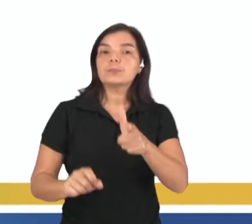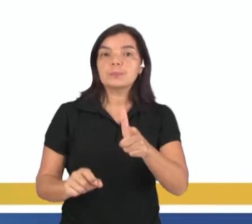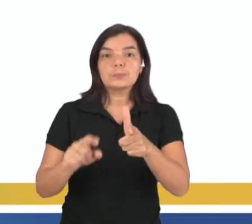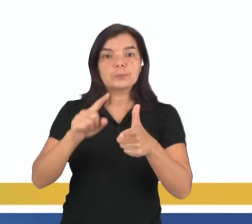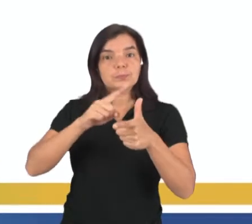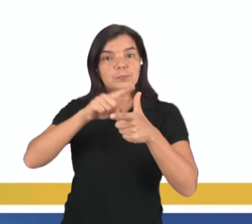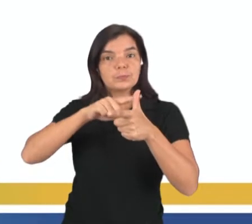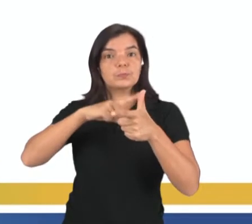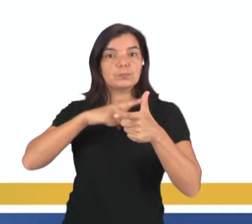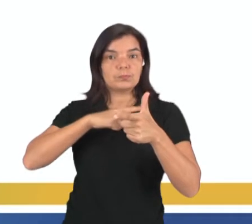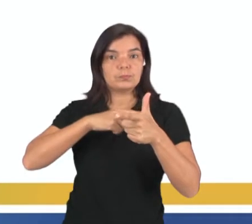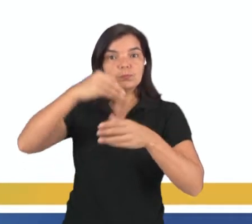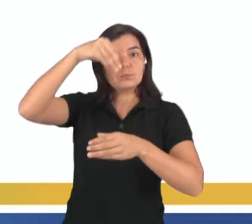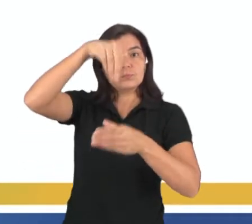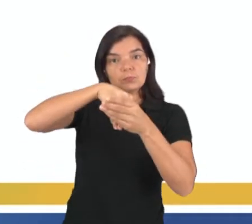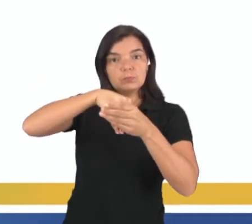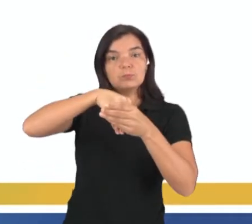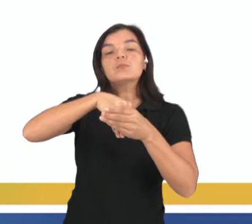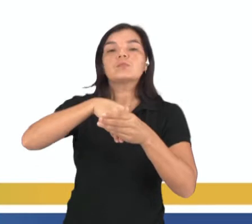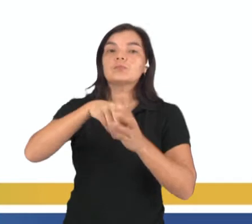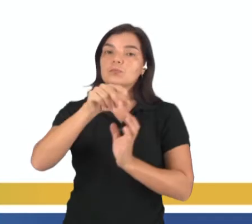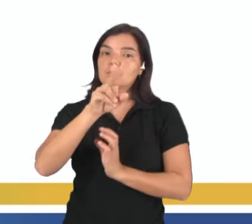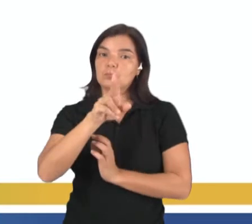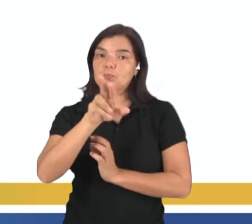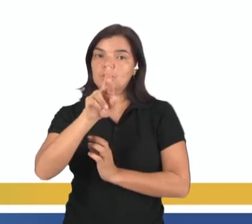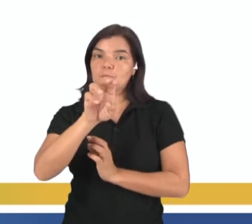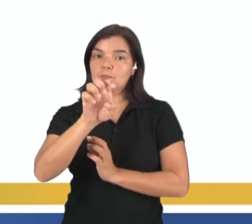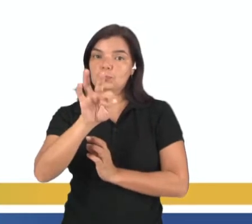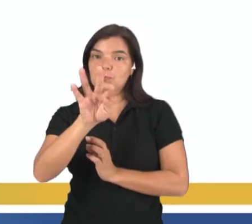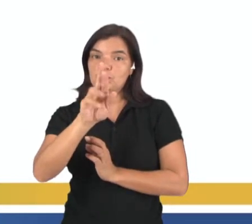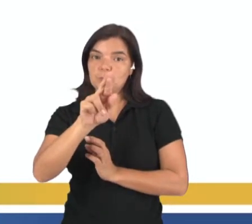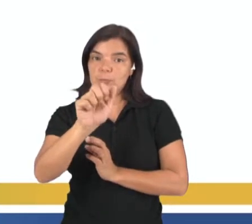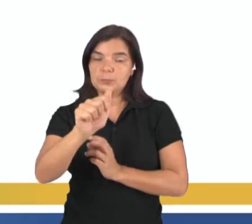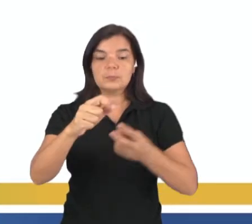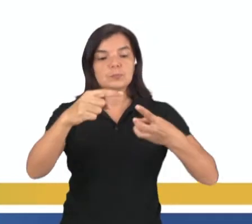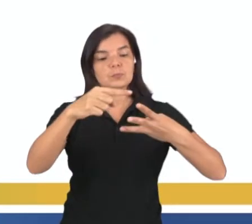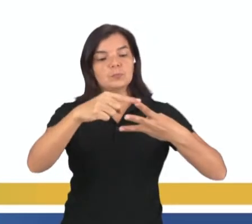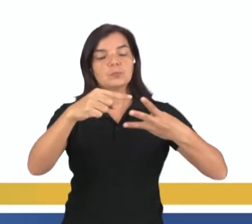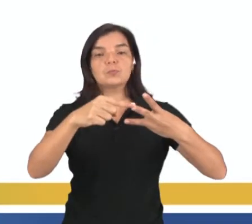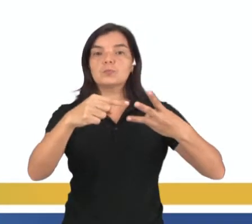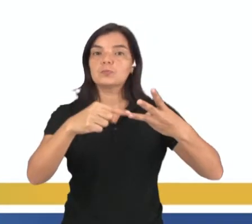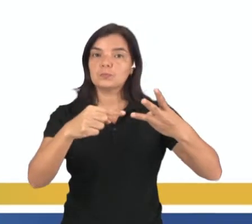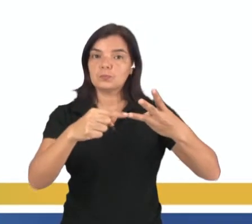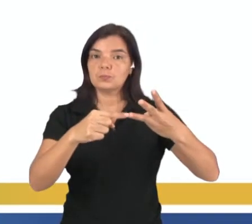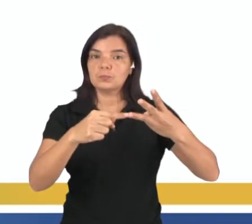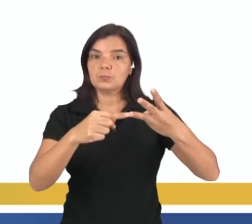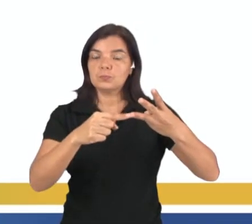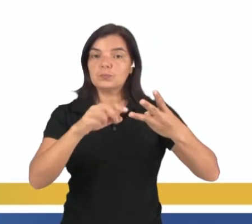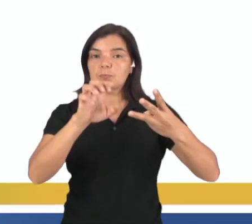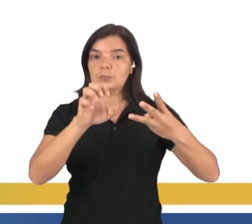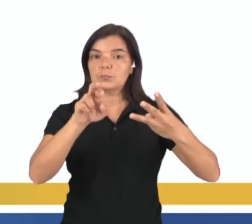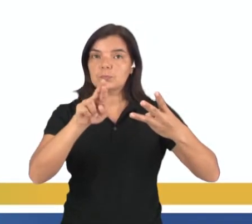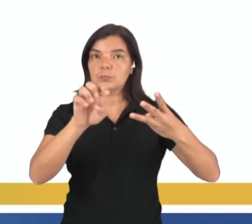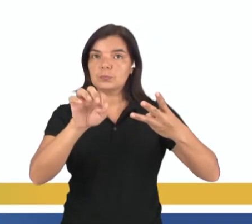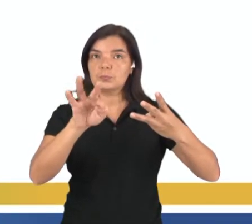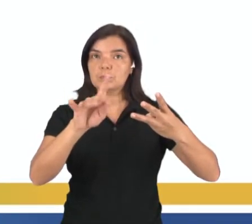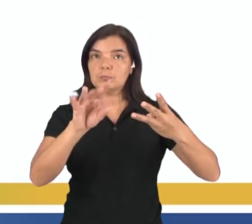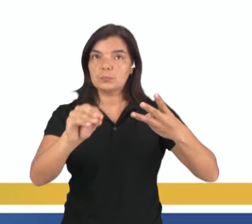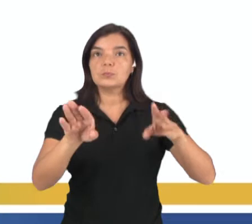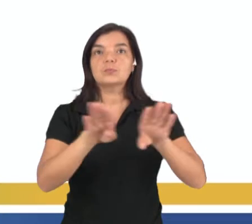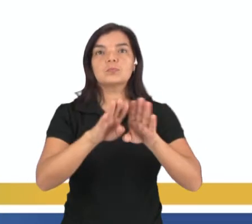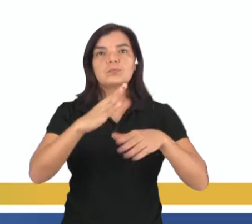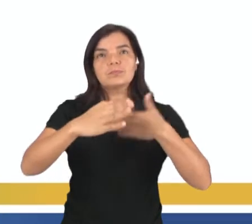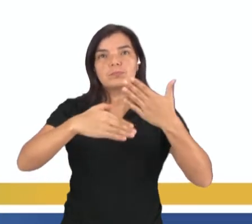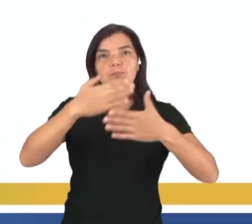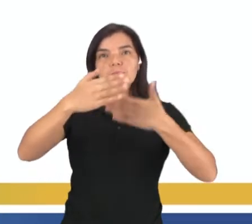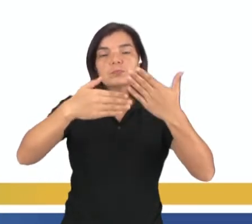vai conter internamente a uretra e ele contém também 3 colunas de um tecido erétil. Esse tecido, à